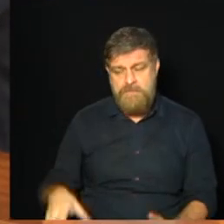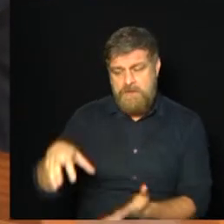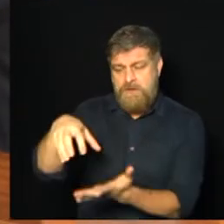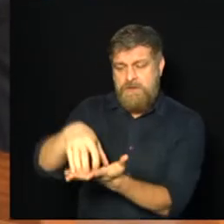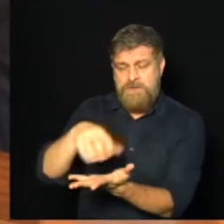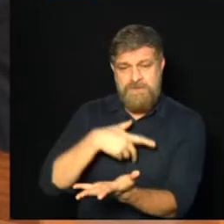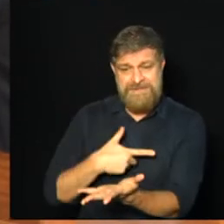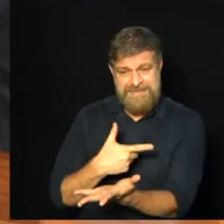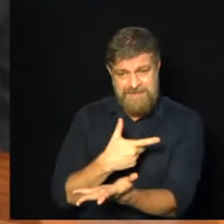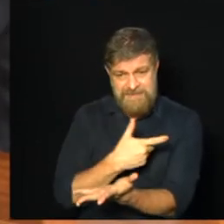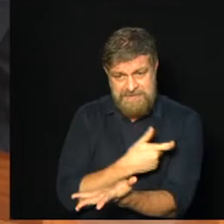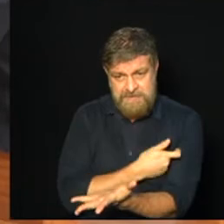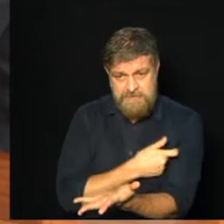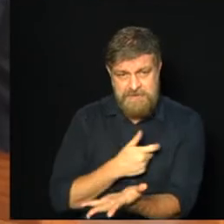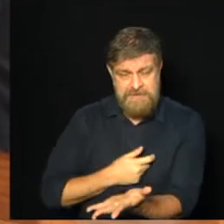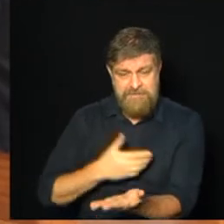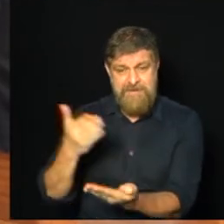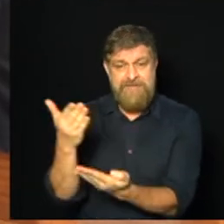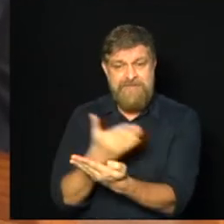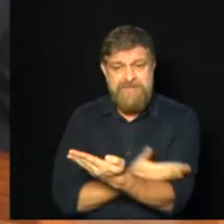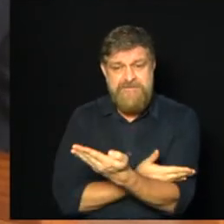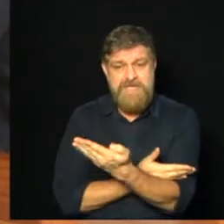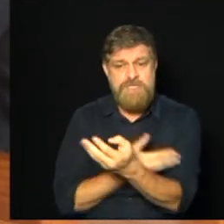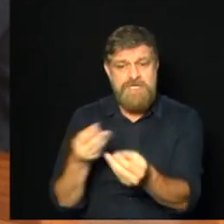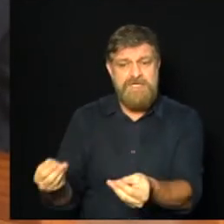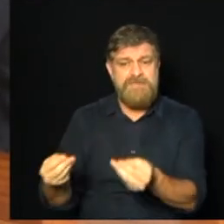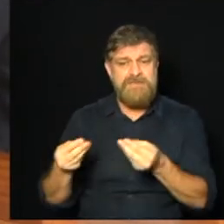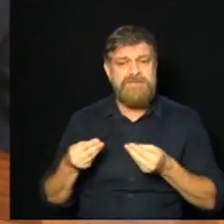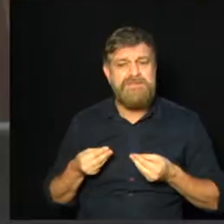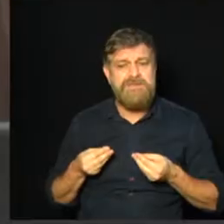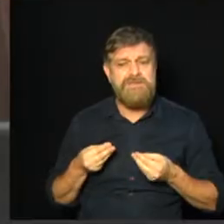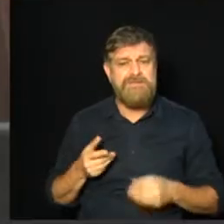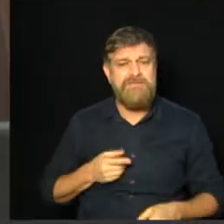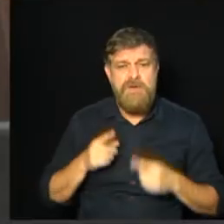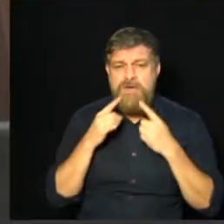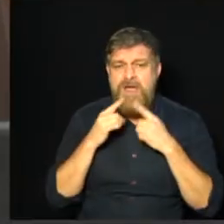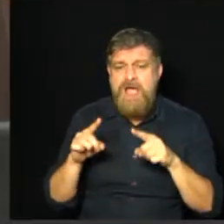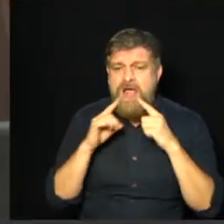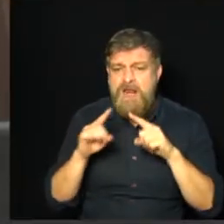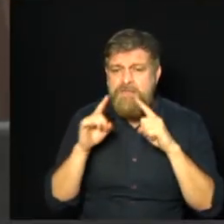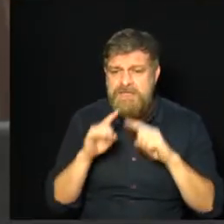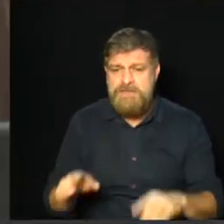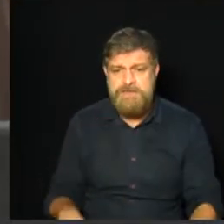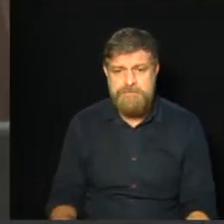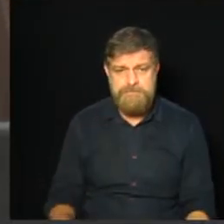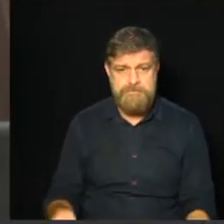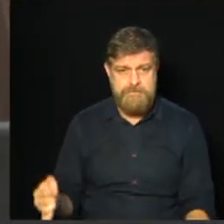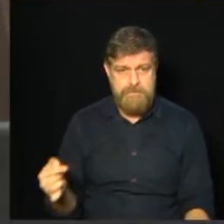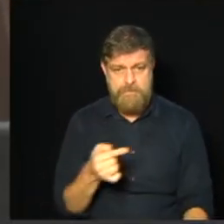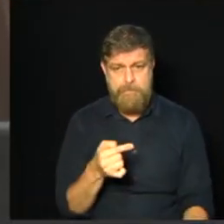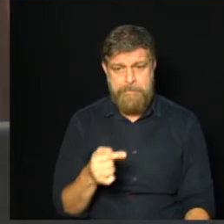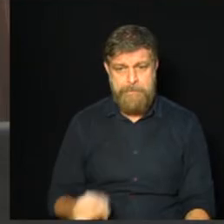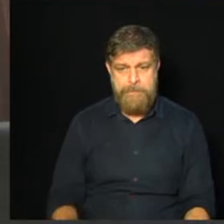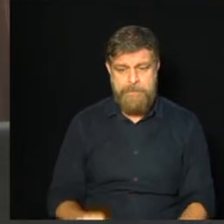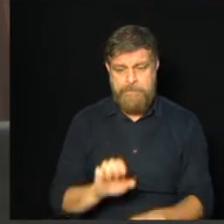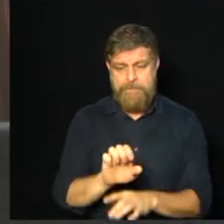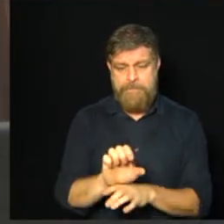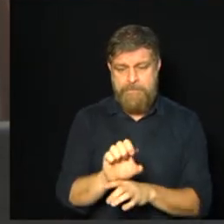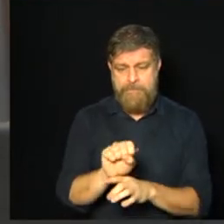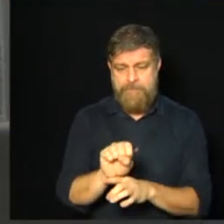saúde esta semana que nos chegou essa informação, uma reclamação, uma denúncia. Eu vou pedir para o doutor Esteno aqui, que é o diretor, ele responde